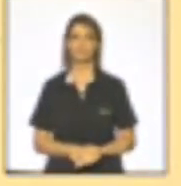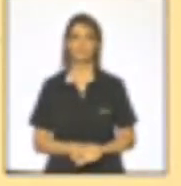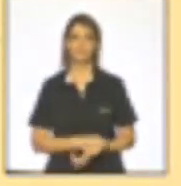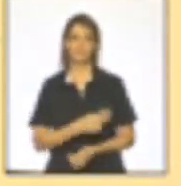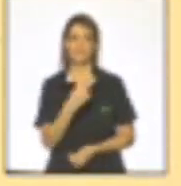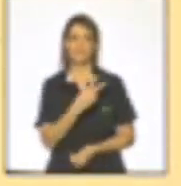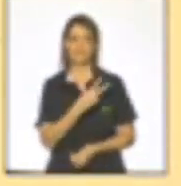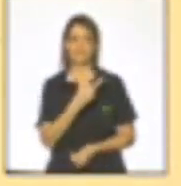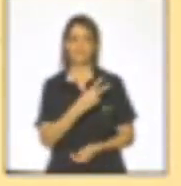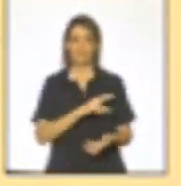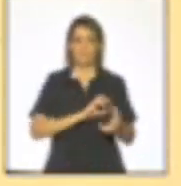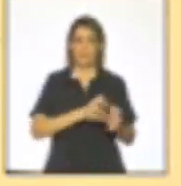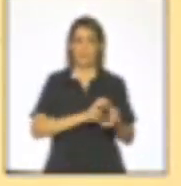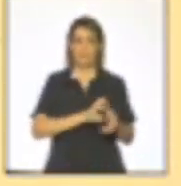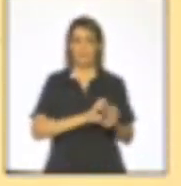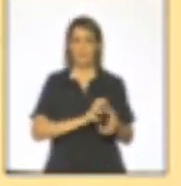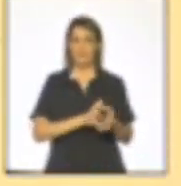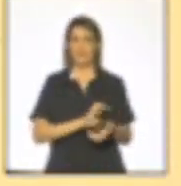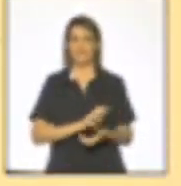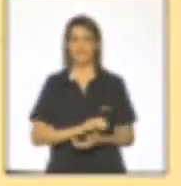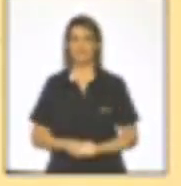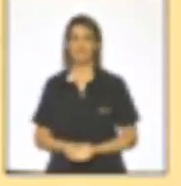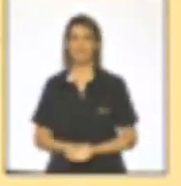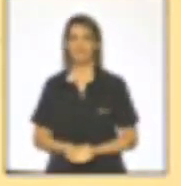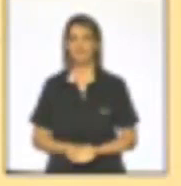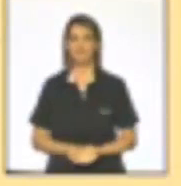Segunda camada.